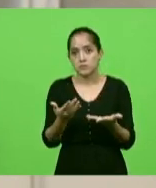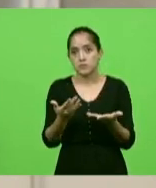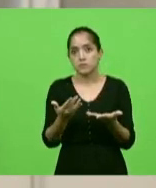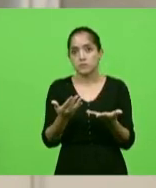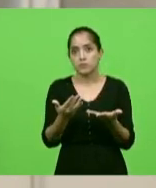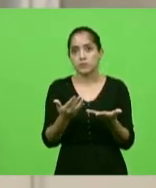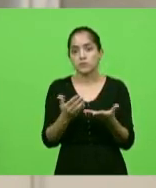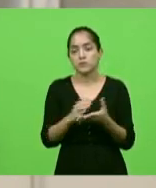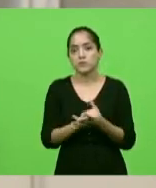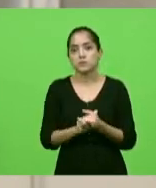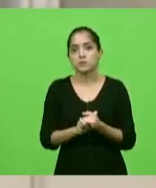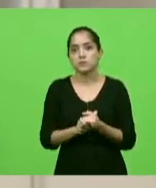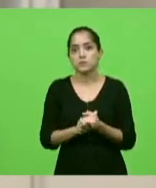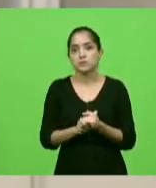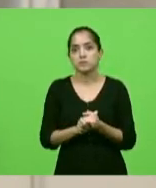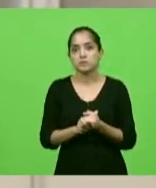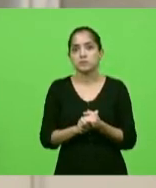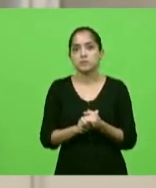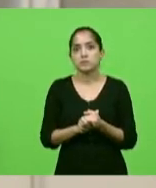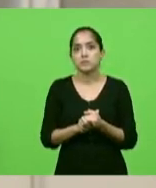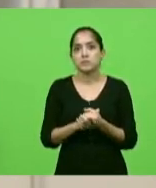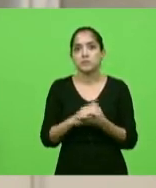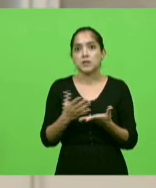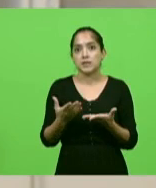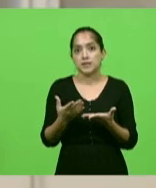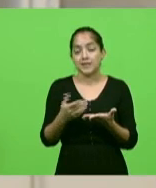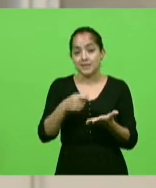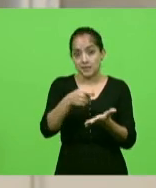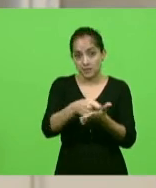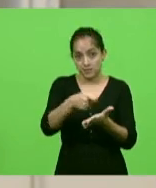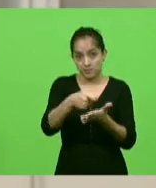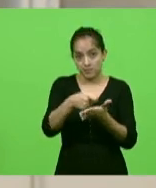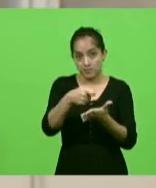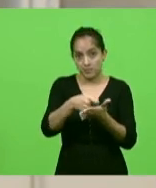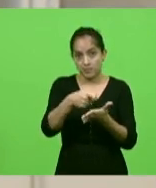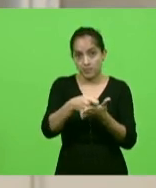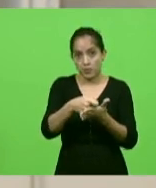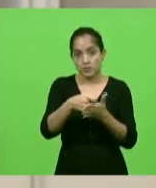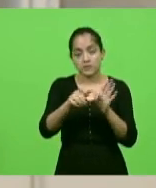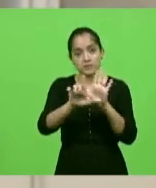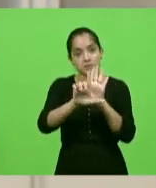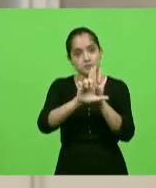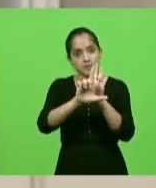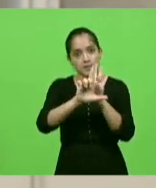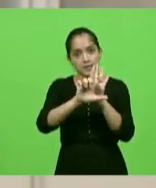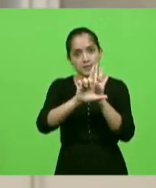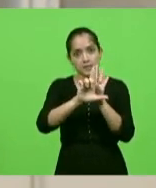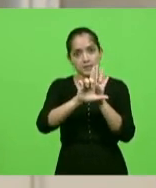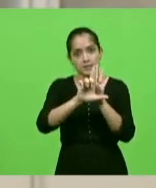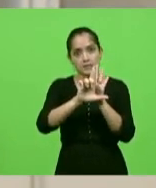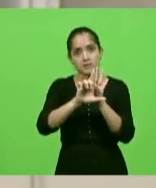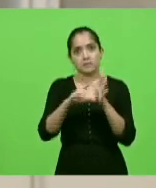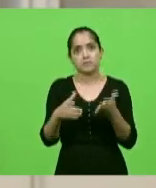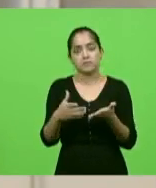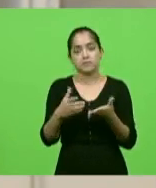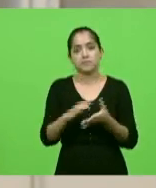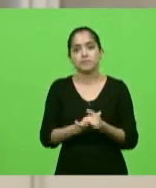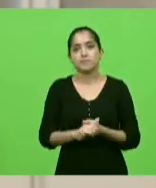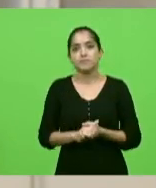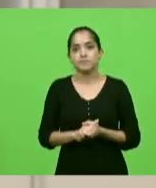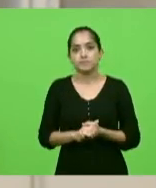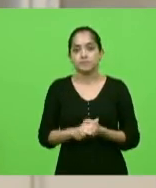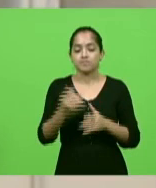IES as sanções impostas pela lei aos